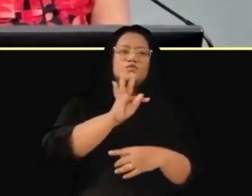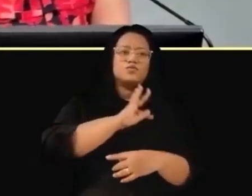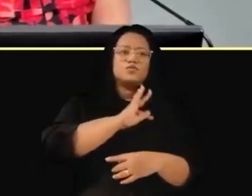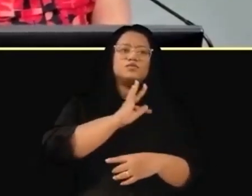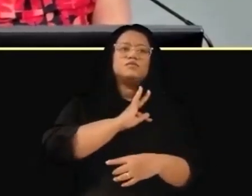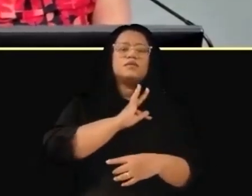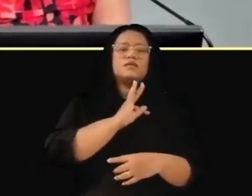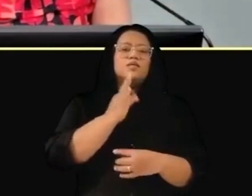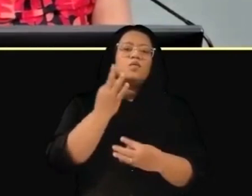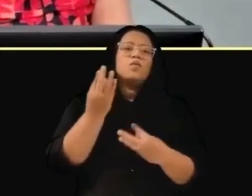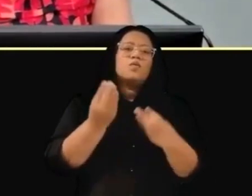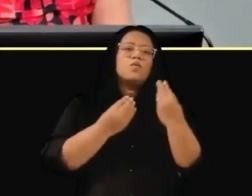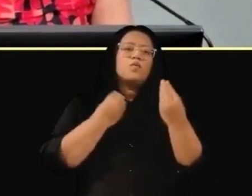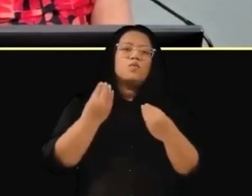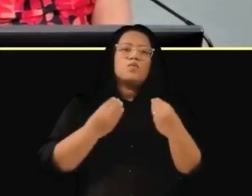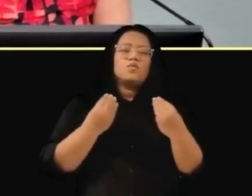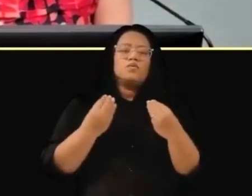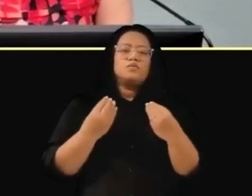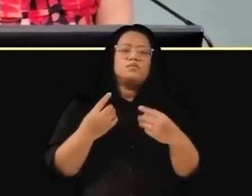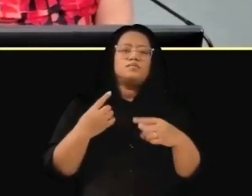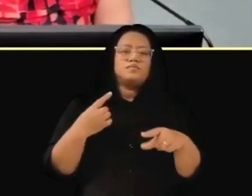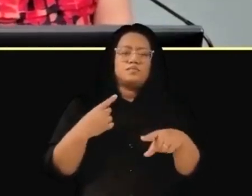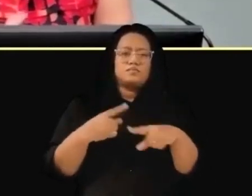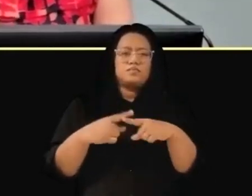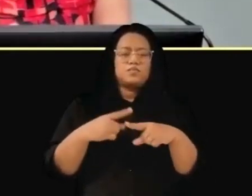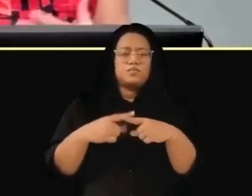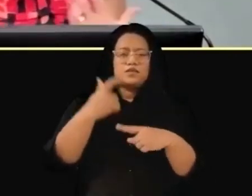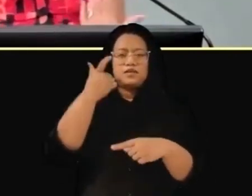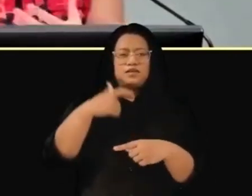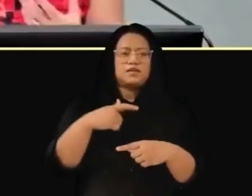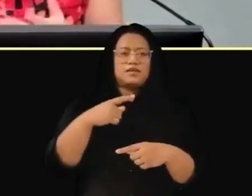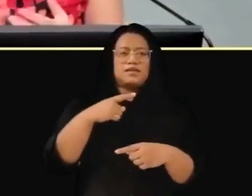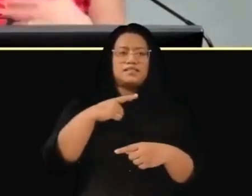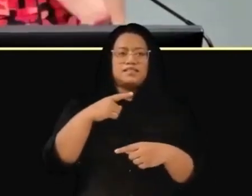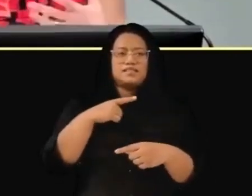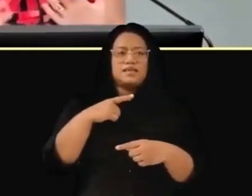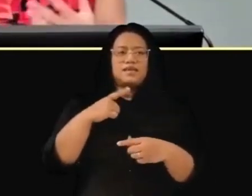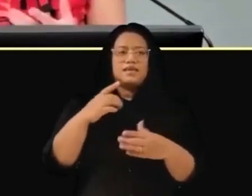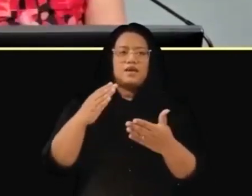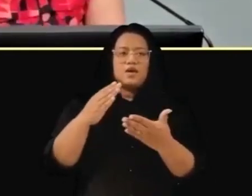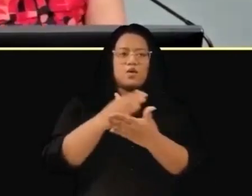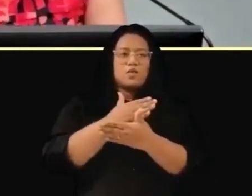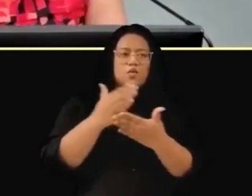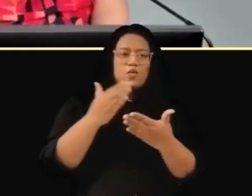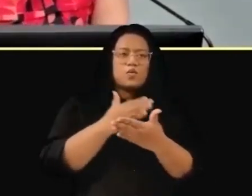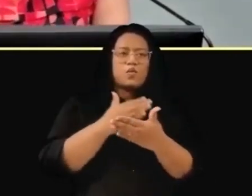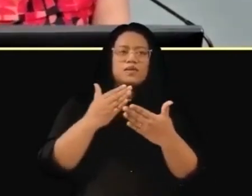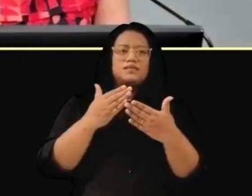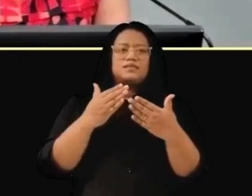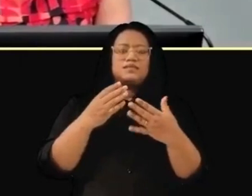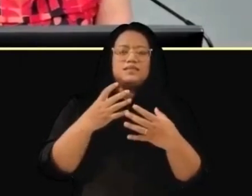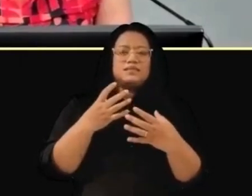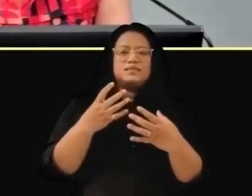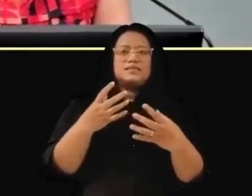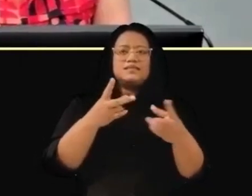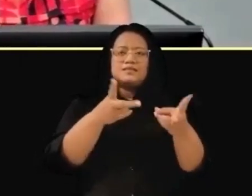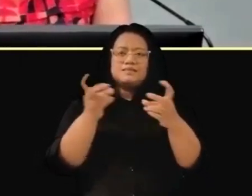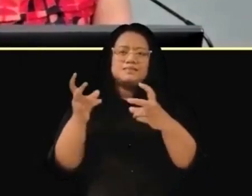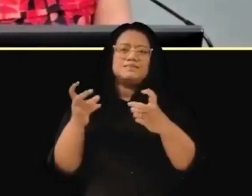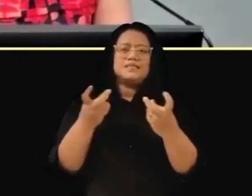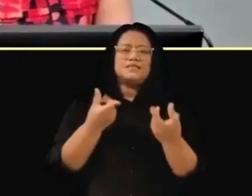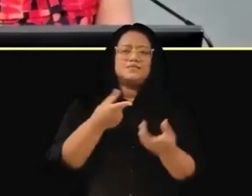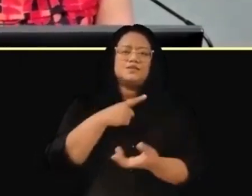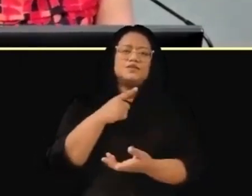mesmo? Porque eu tenho algumas impressões, mas eu não sei se elas